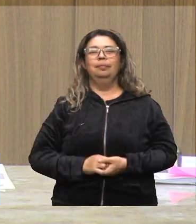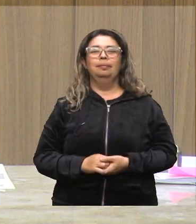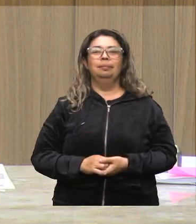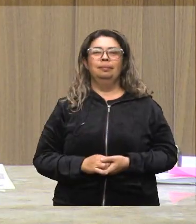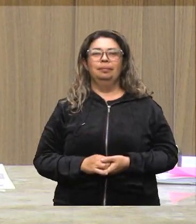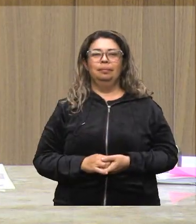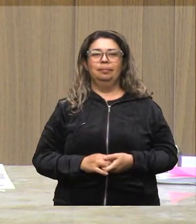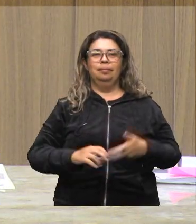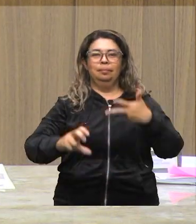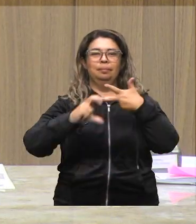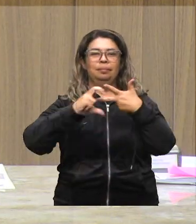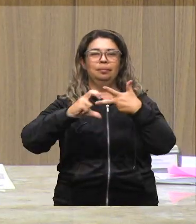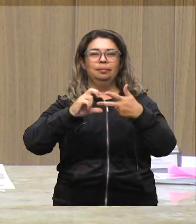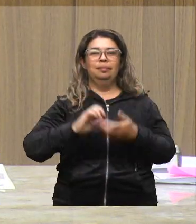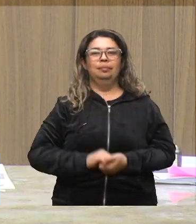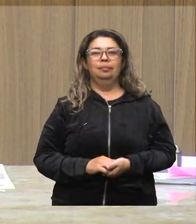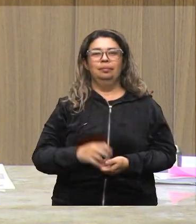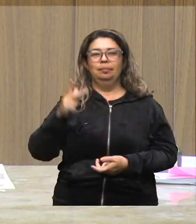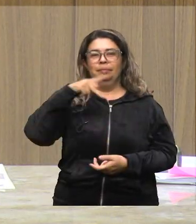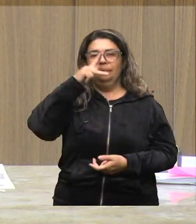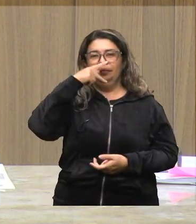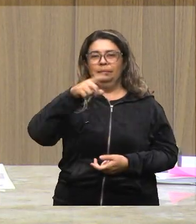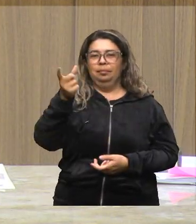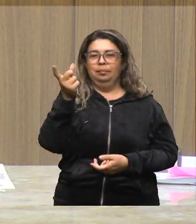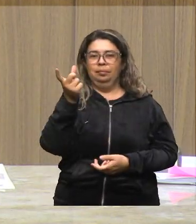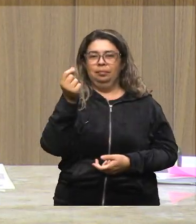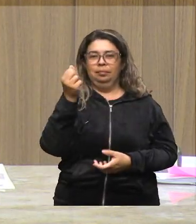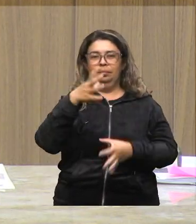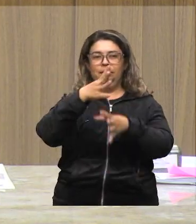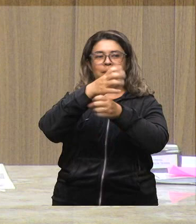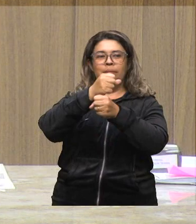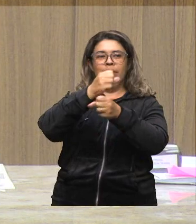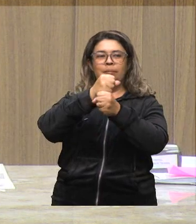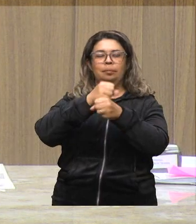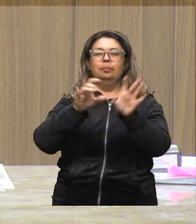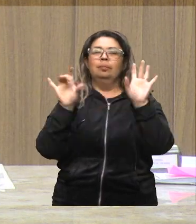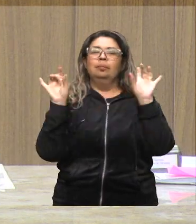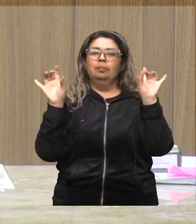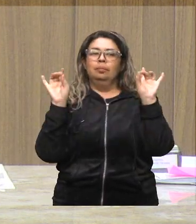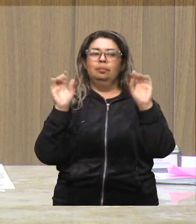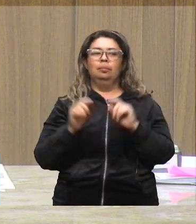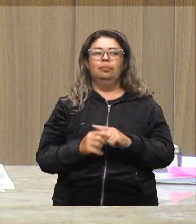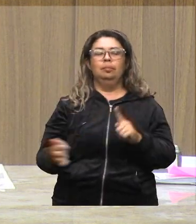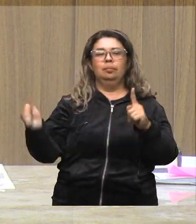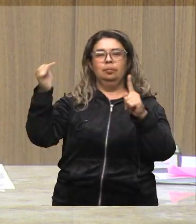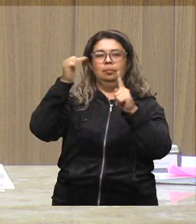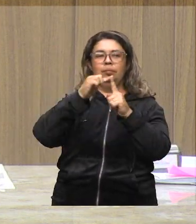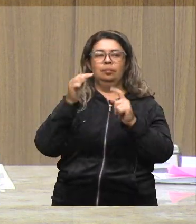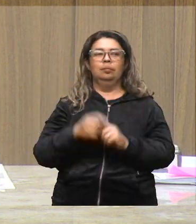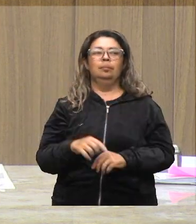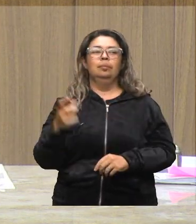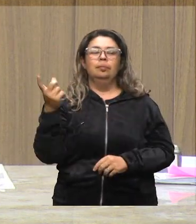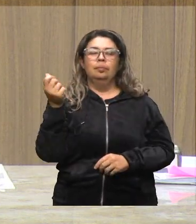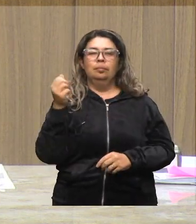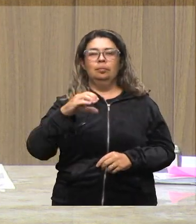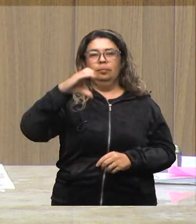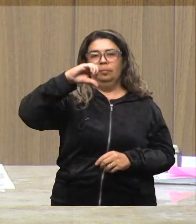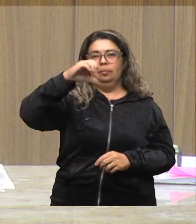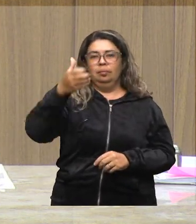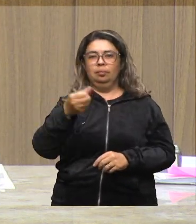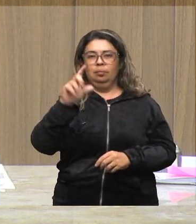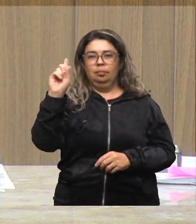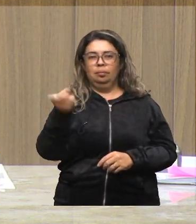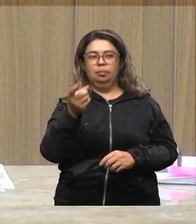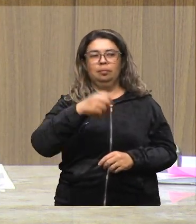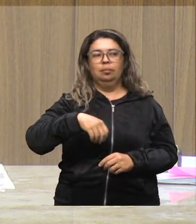54/2023 do Poder Executivo, que dispõe sobre a abertura do crédito adicional especial para os fins que especifica, no valor de